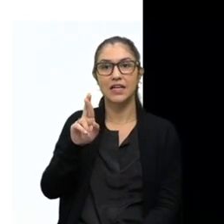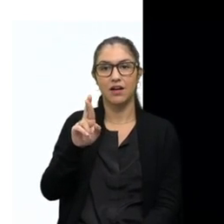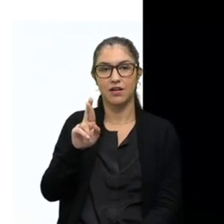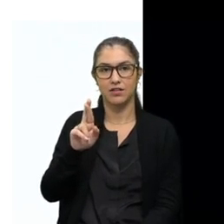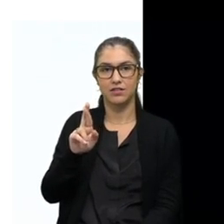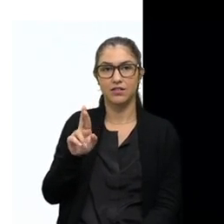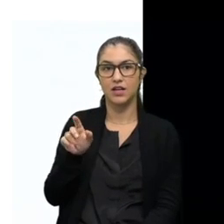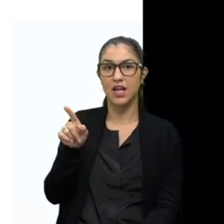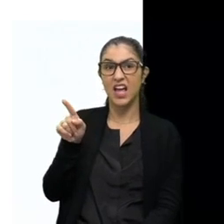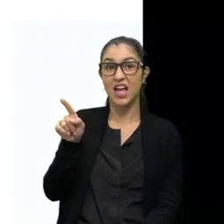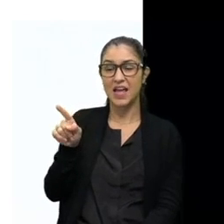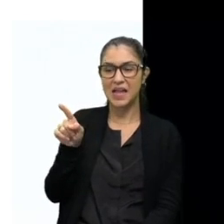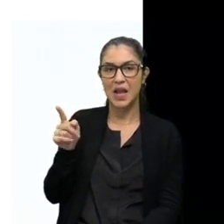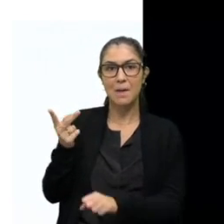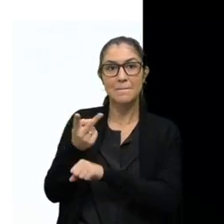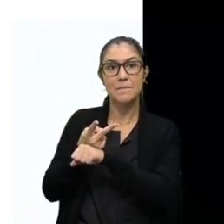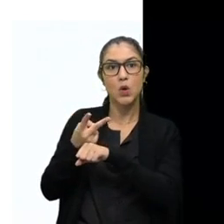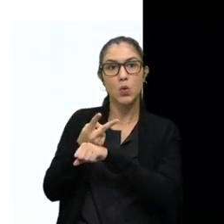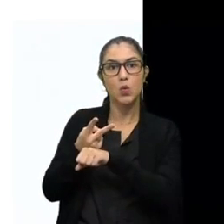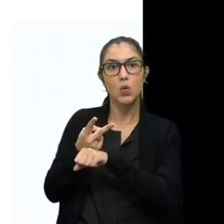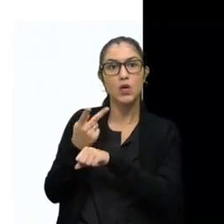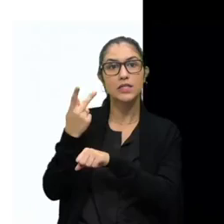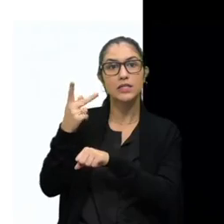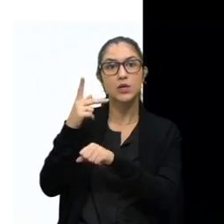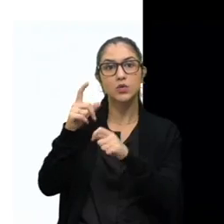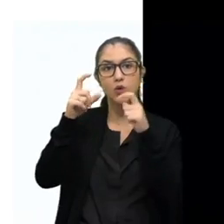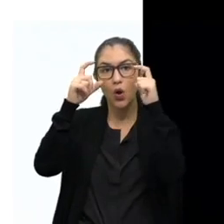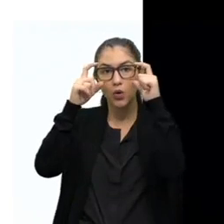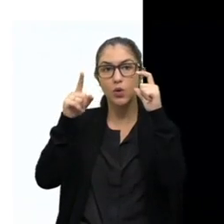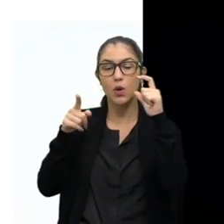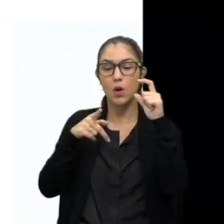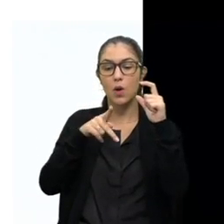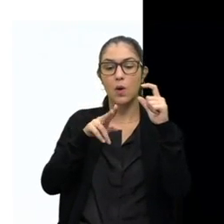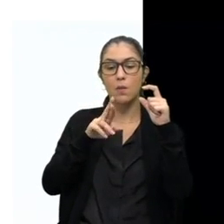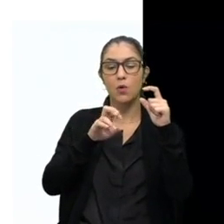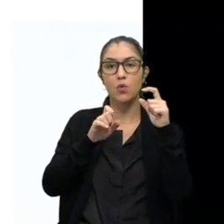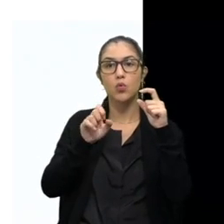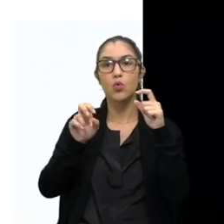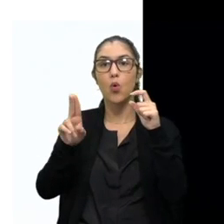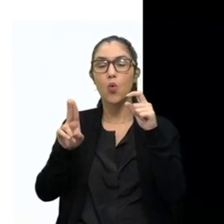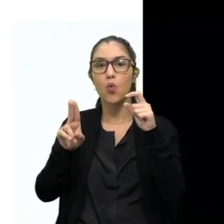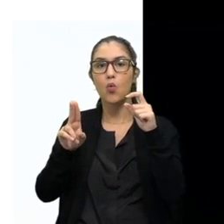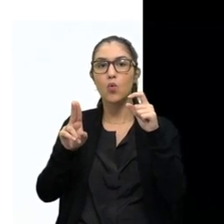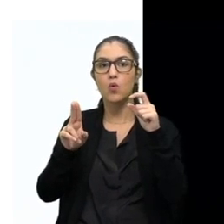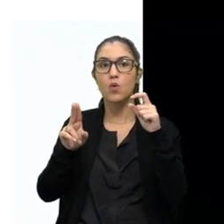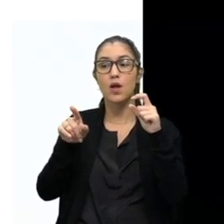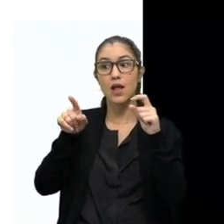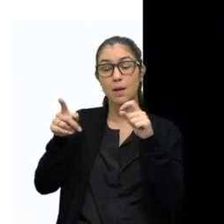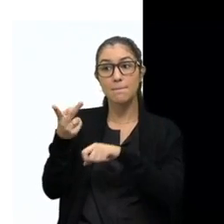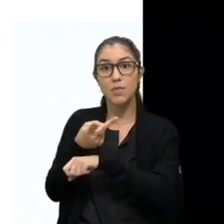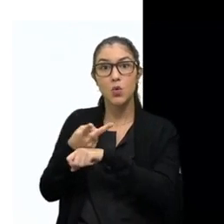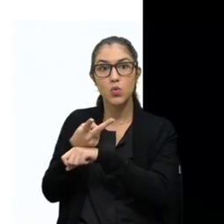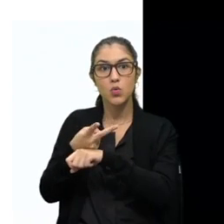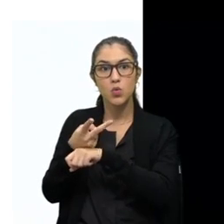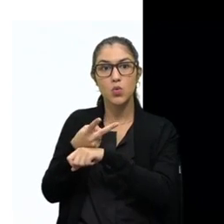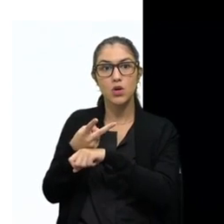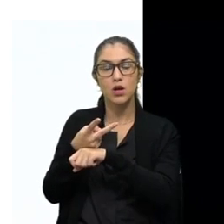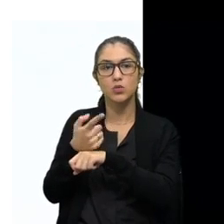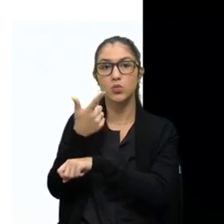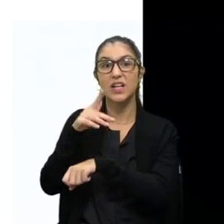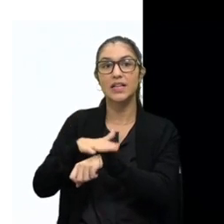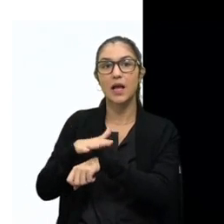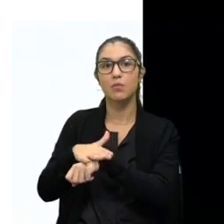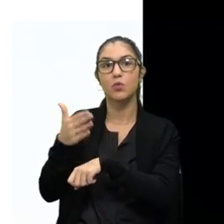Ele procura seus óculos, procurou, procurará. Então, ele procura, não tem nenhuma menção de